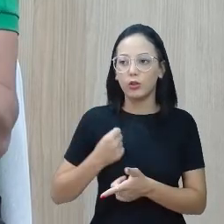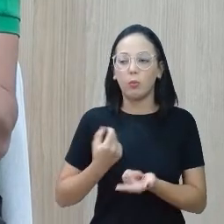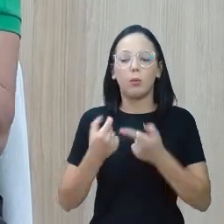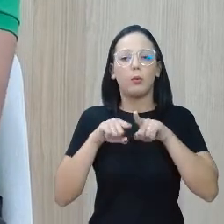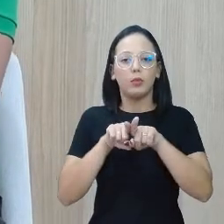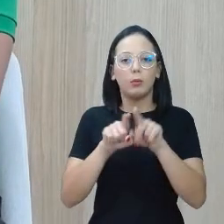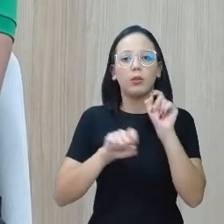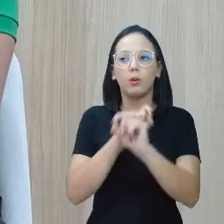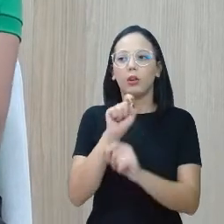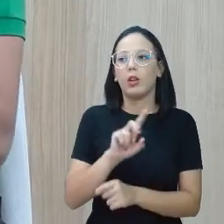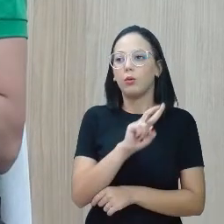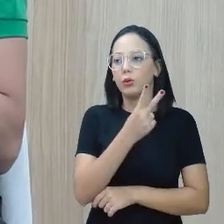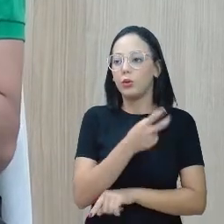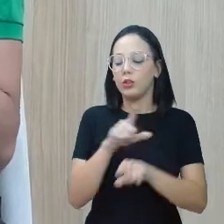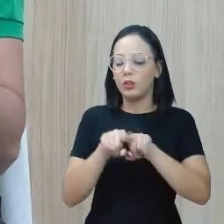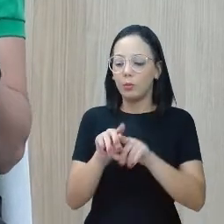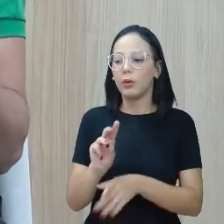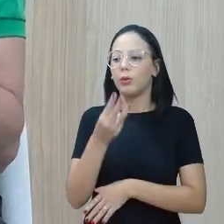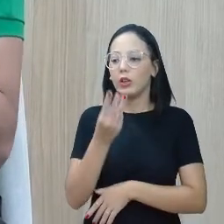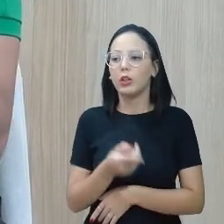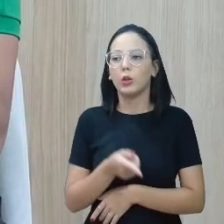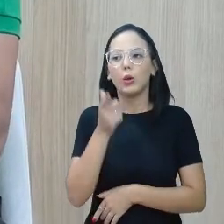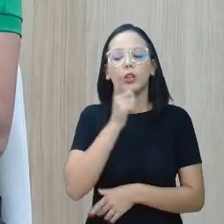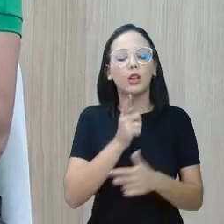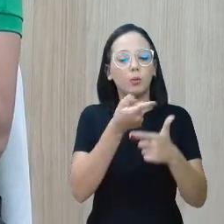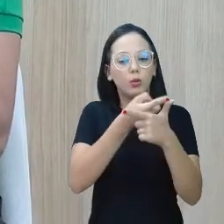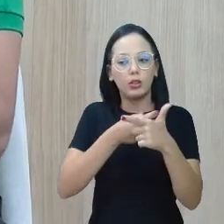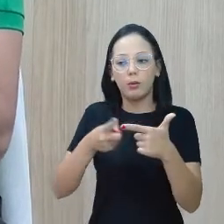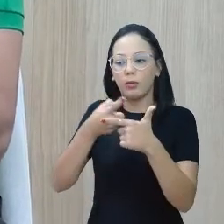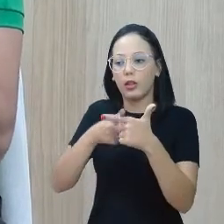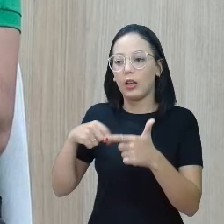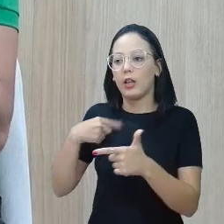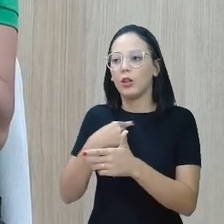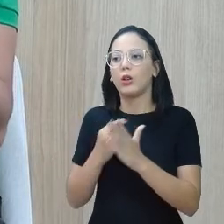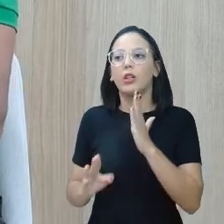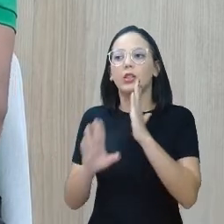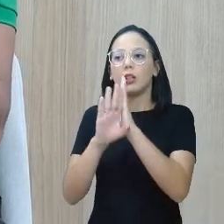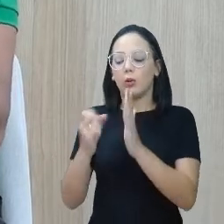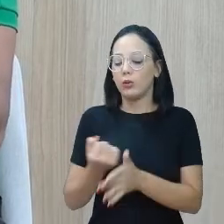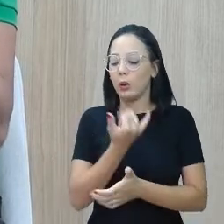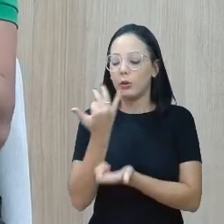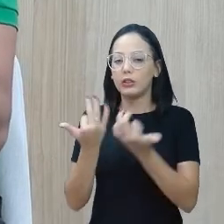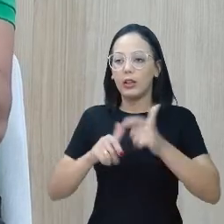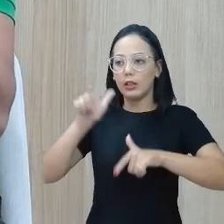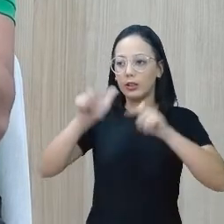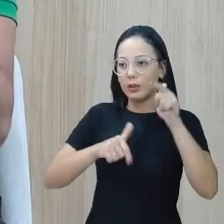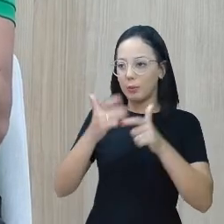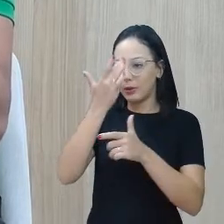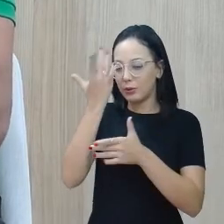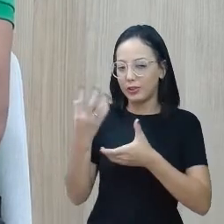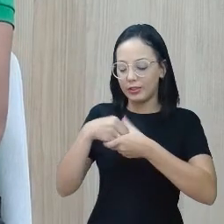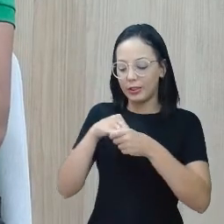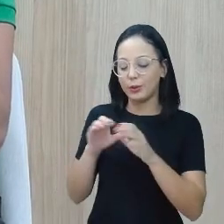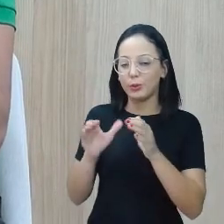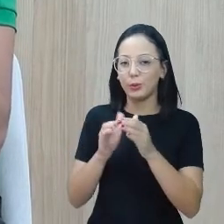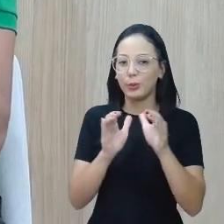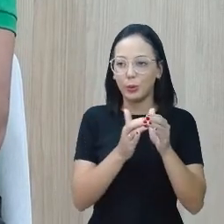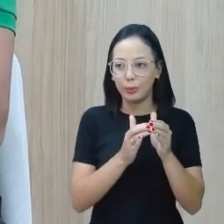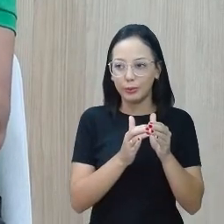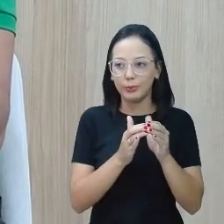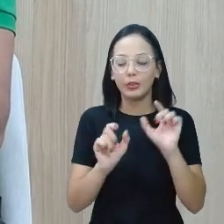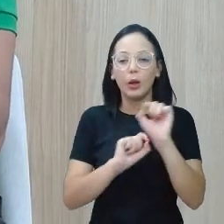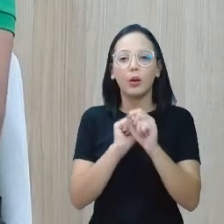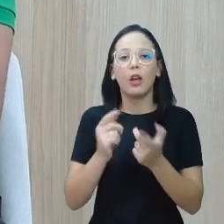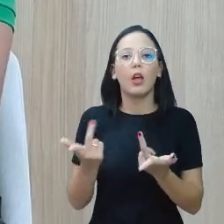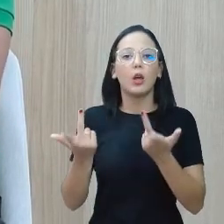foi o 2 e o 3. Ao multiplicar esse valor, a gente encontra a quantidade de pessoas que vai ter em cada grupo, né? Que